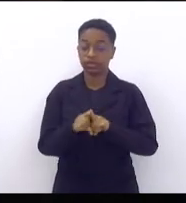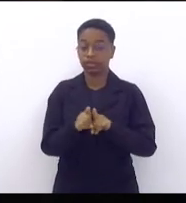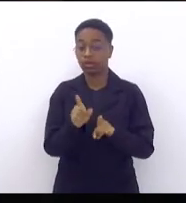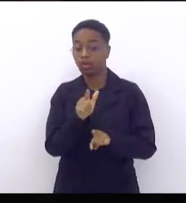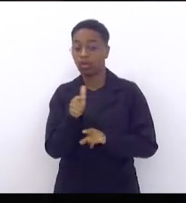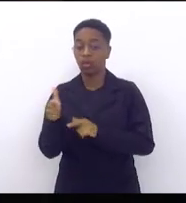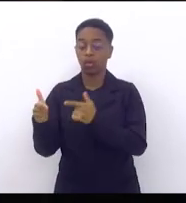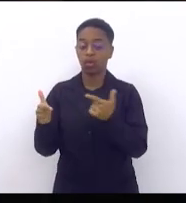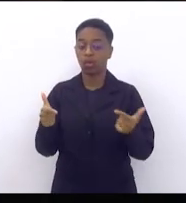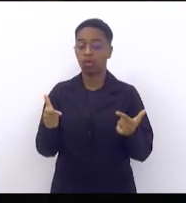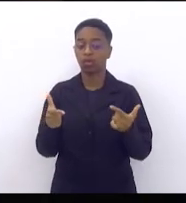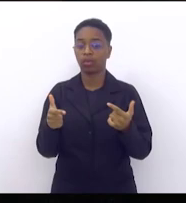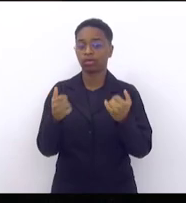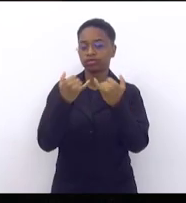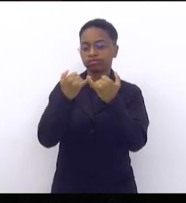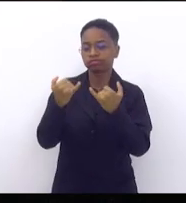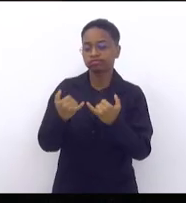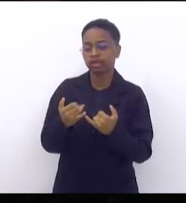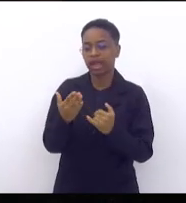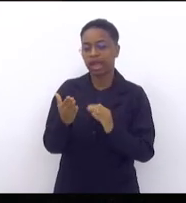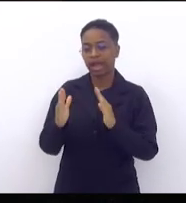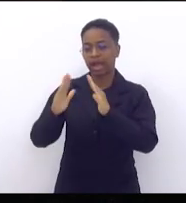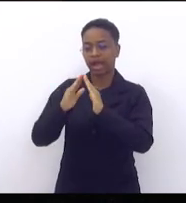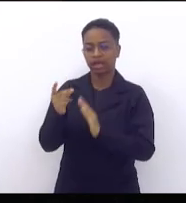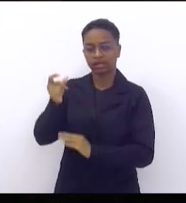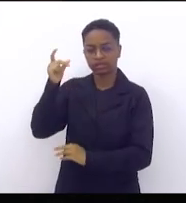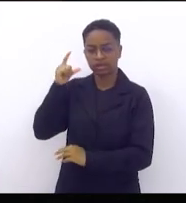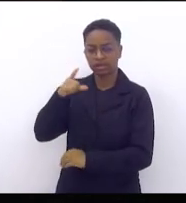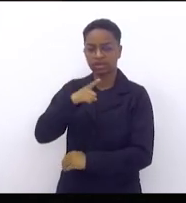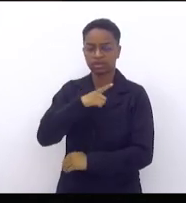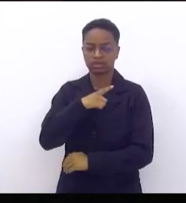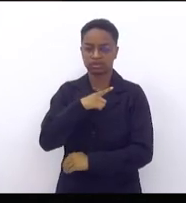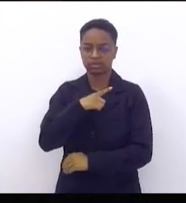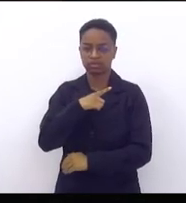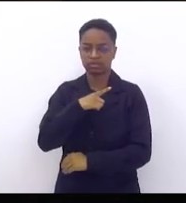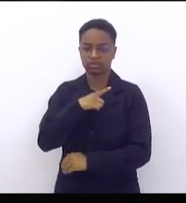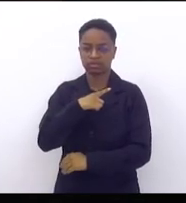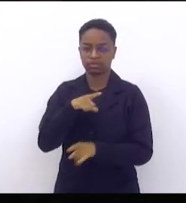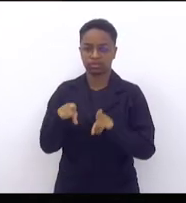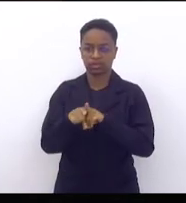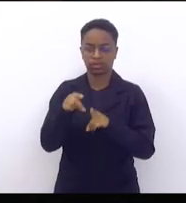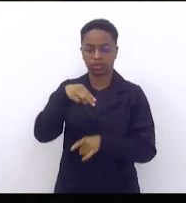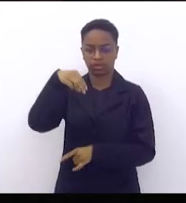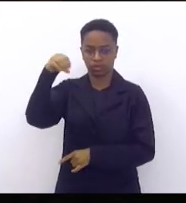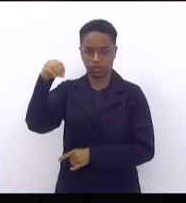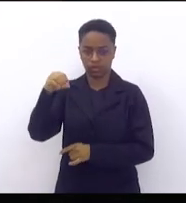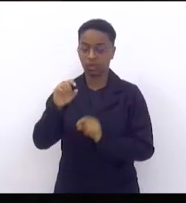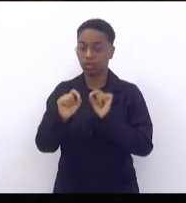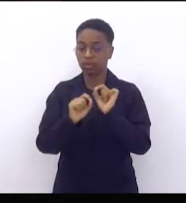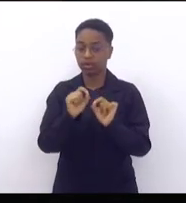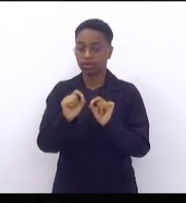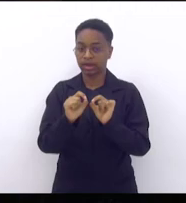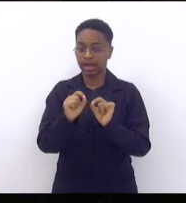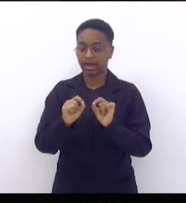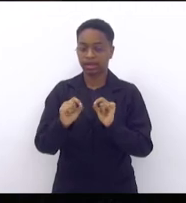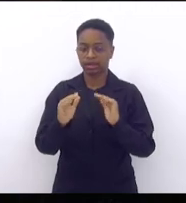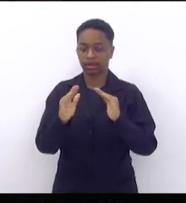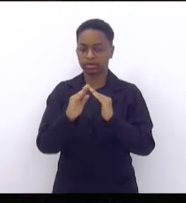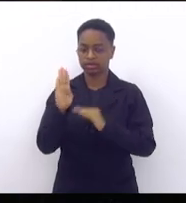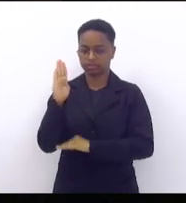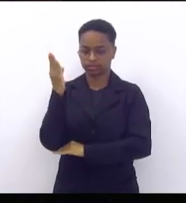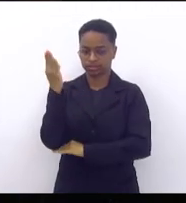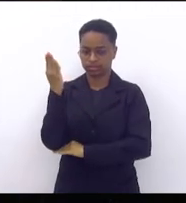uma construções antigas que tinha, por exemplo, no nosso Nordeste, que era a casa de pau a pique,